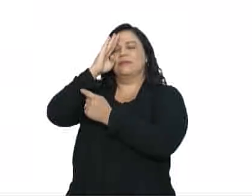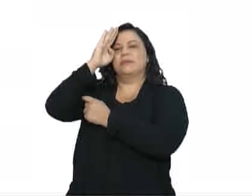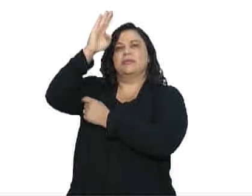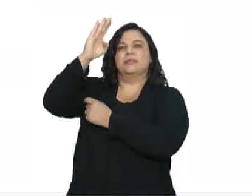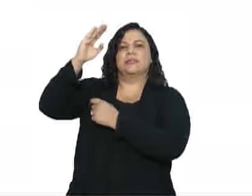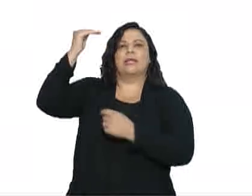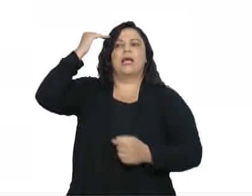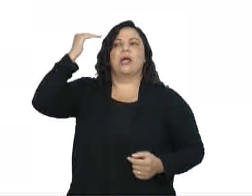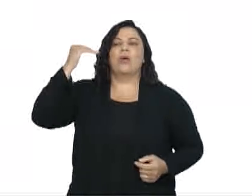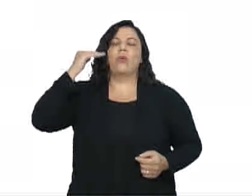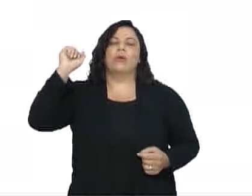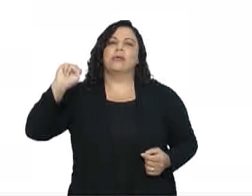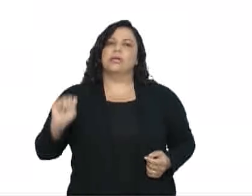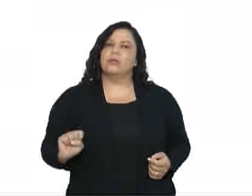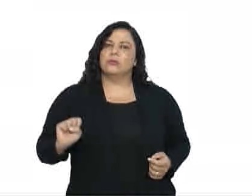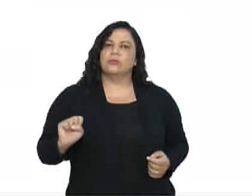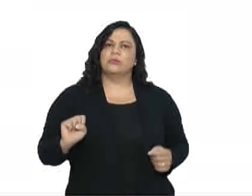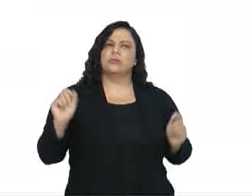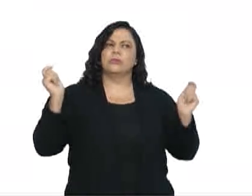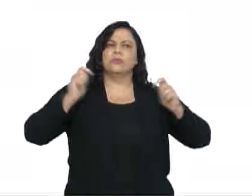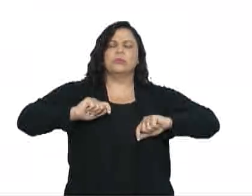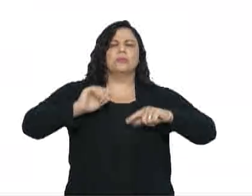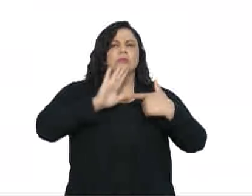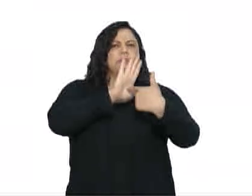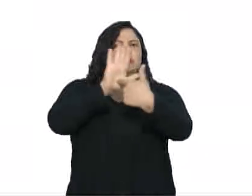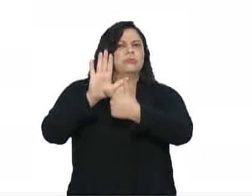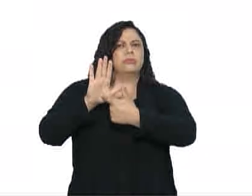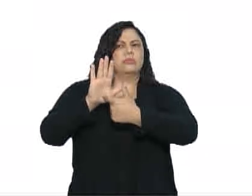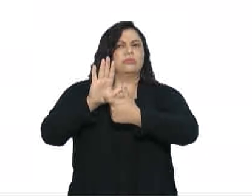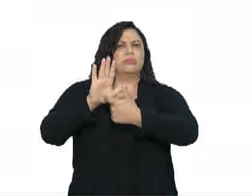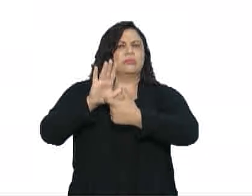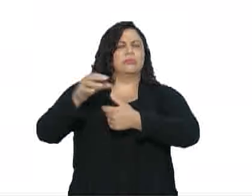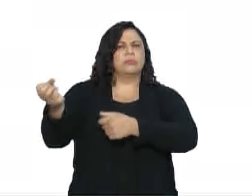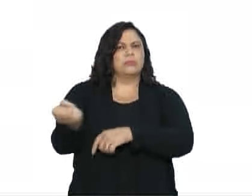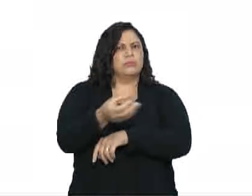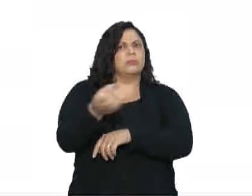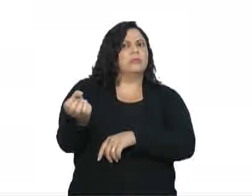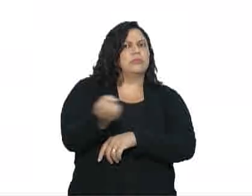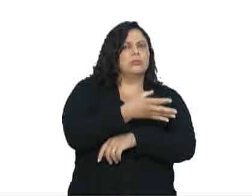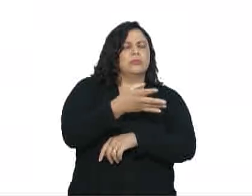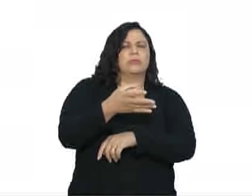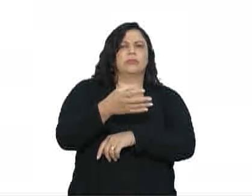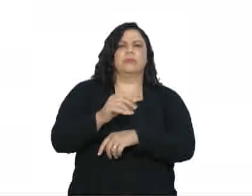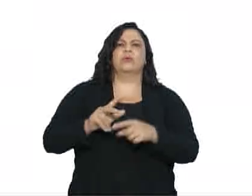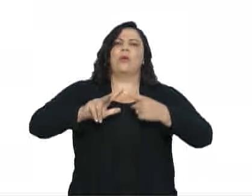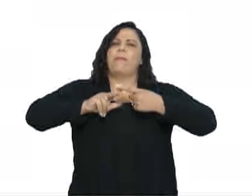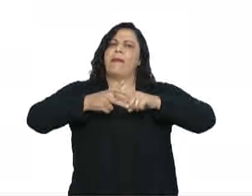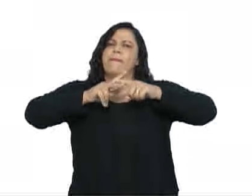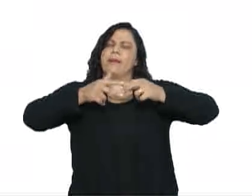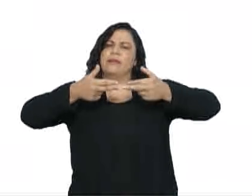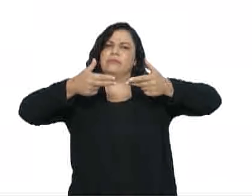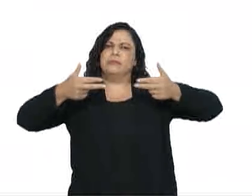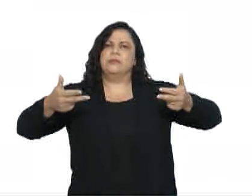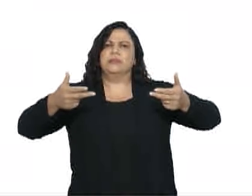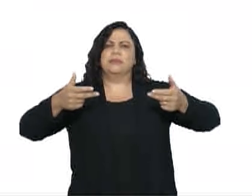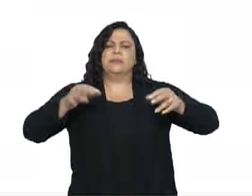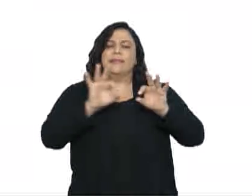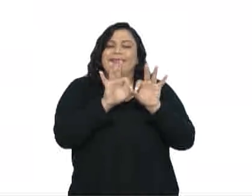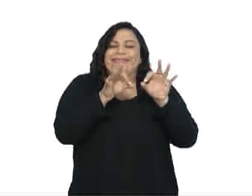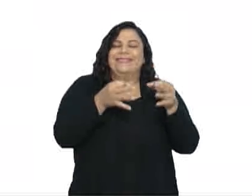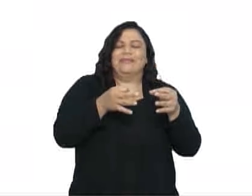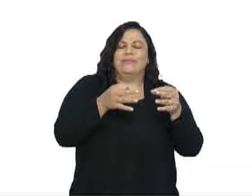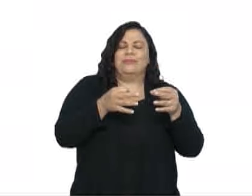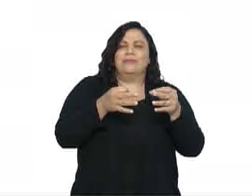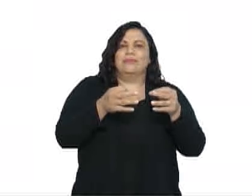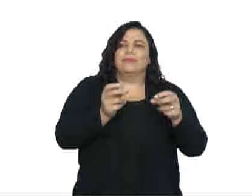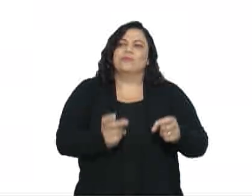apresentaram uma situação bastante original de simples montadoras para exportação, passaram a